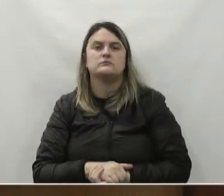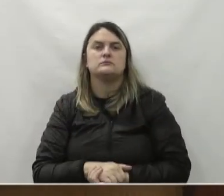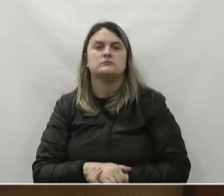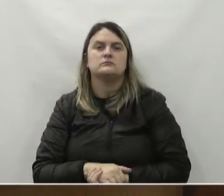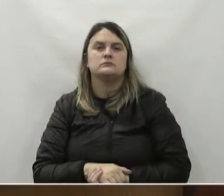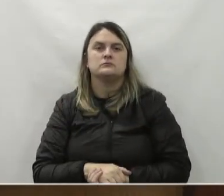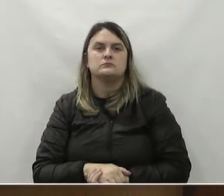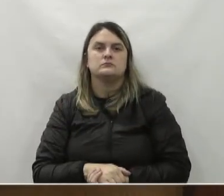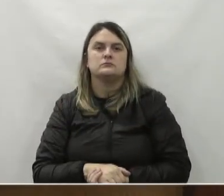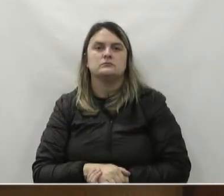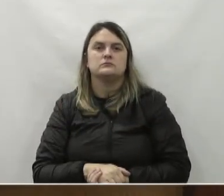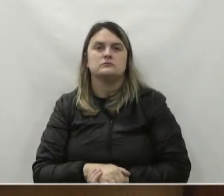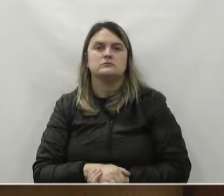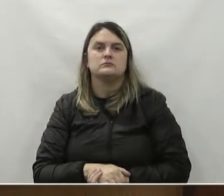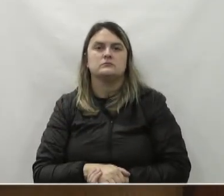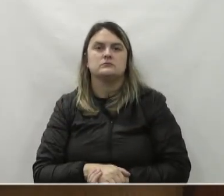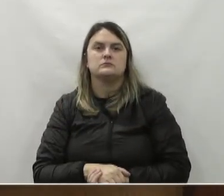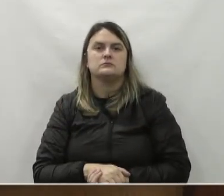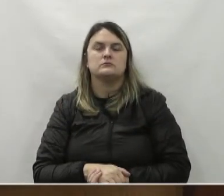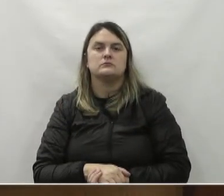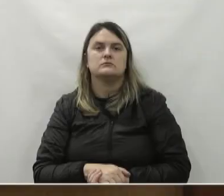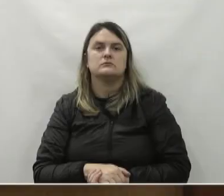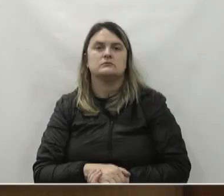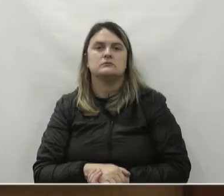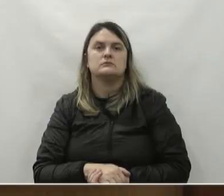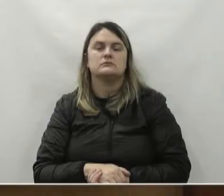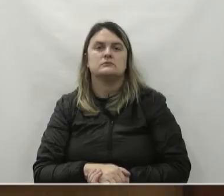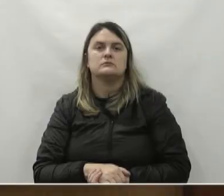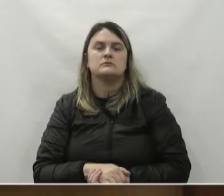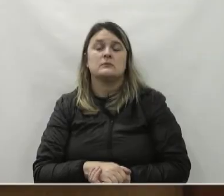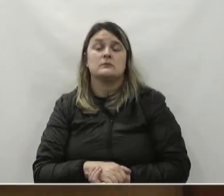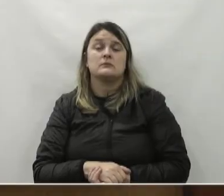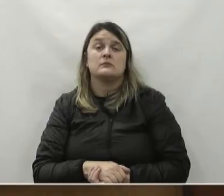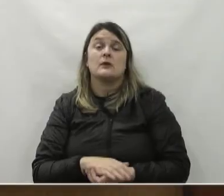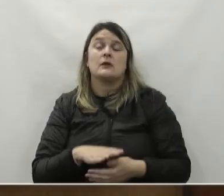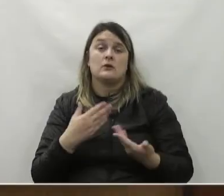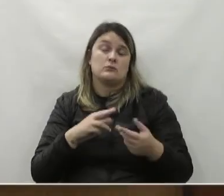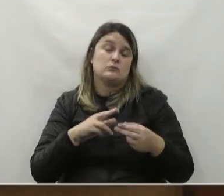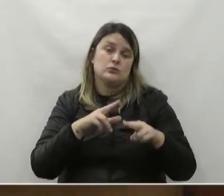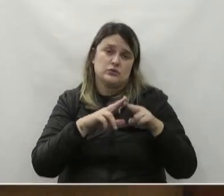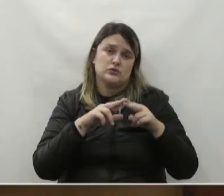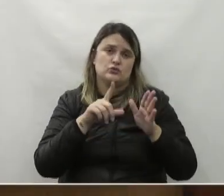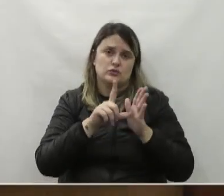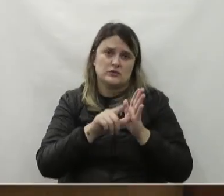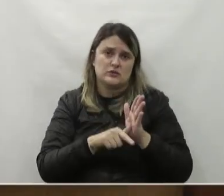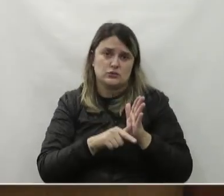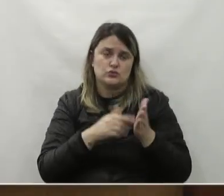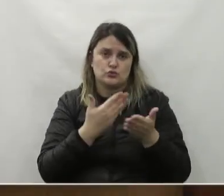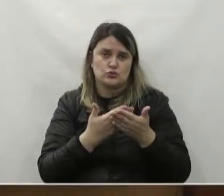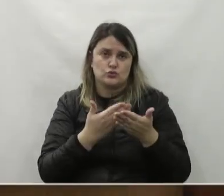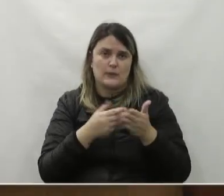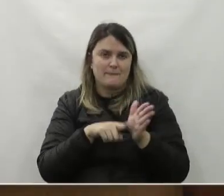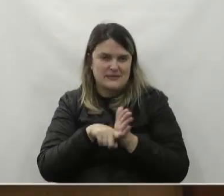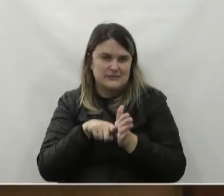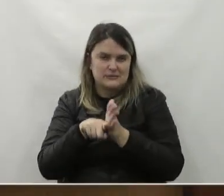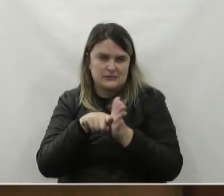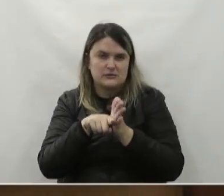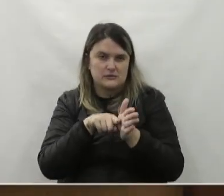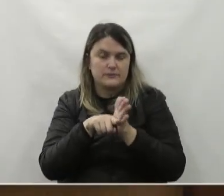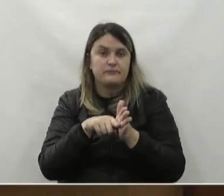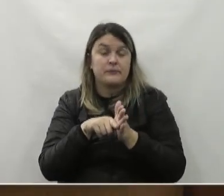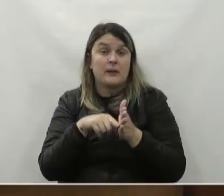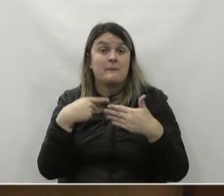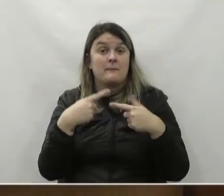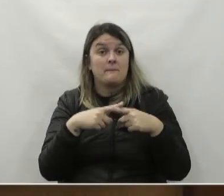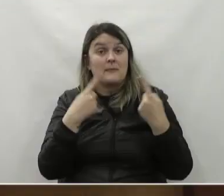regiões aí do Rio, que levou, aparentemente, esse atraso. Mas o governo do Estado esteve